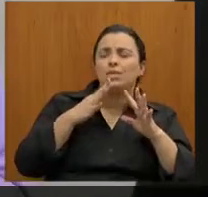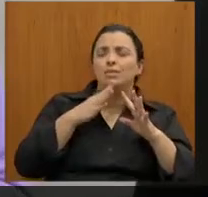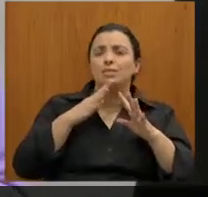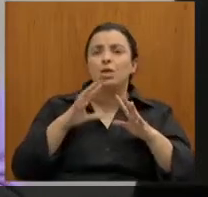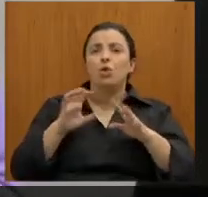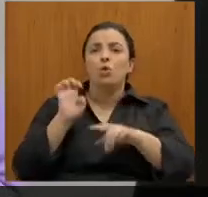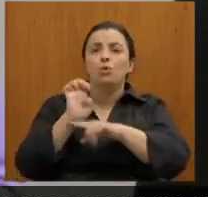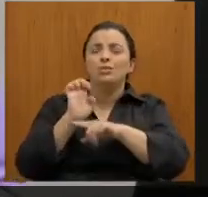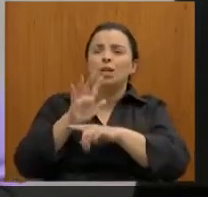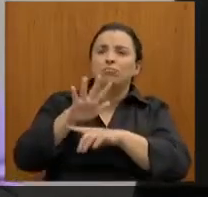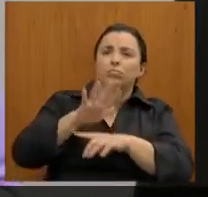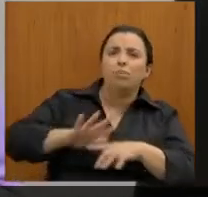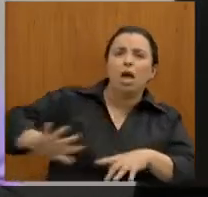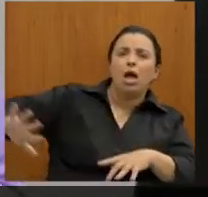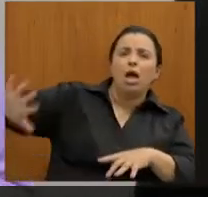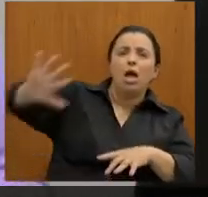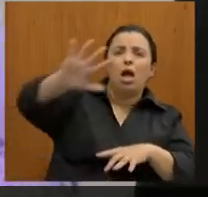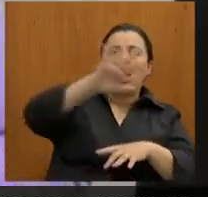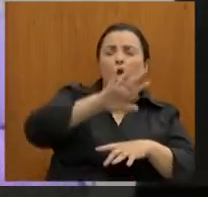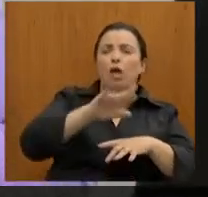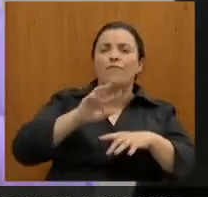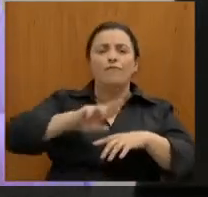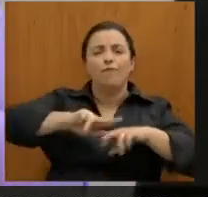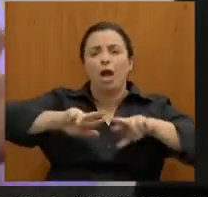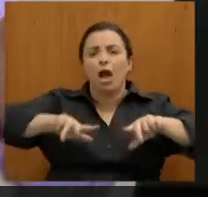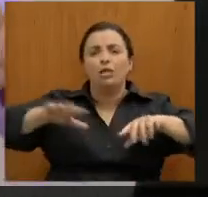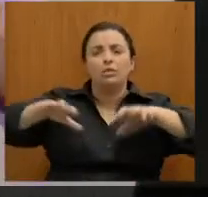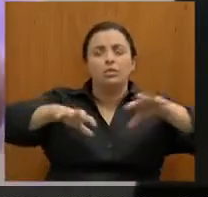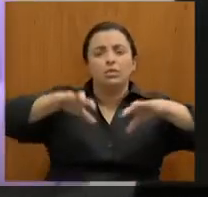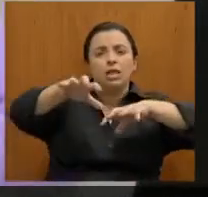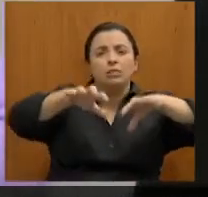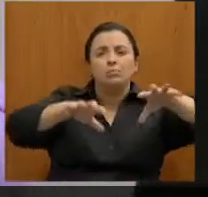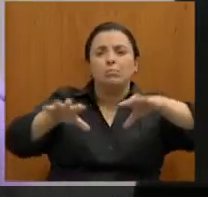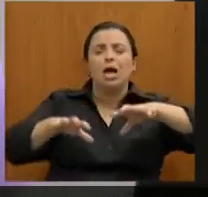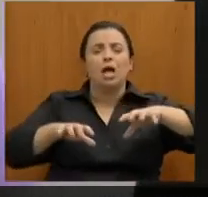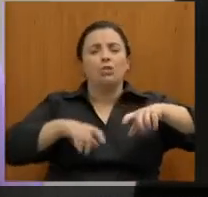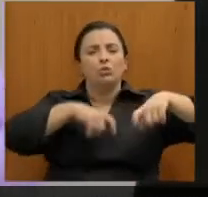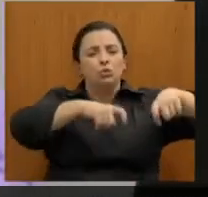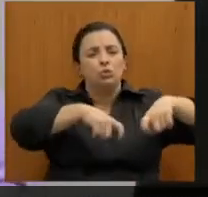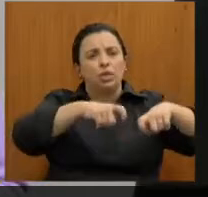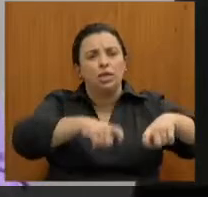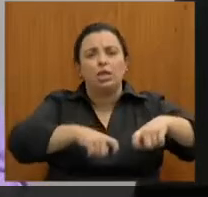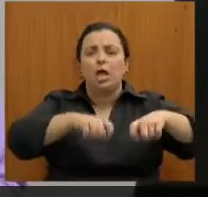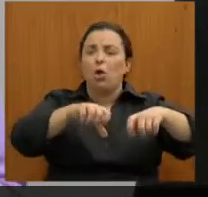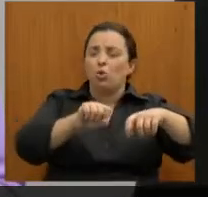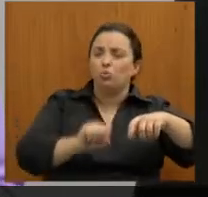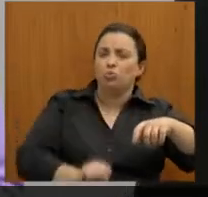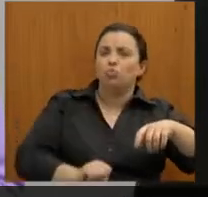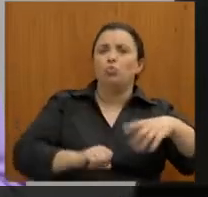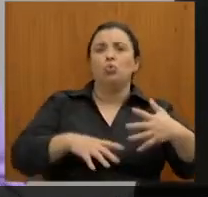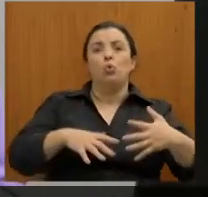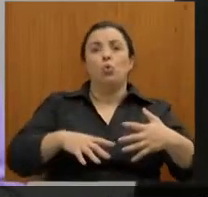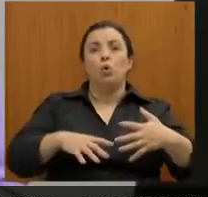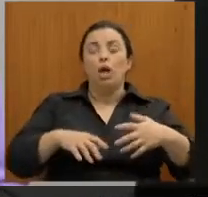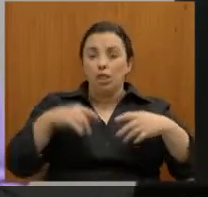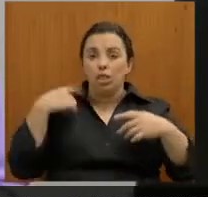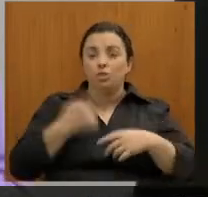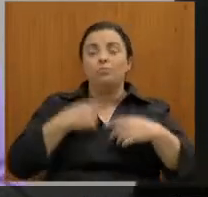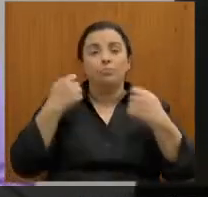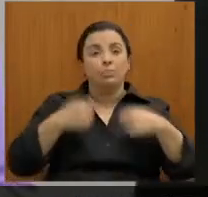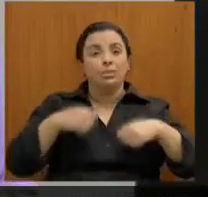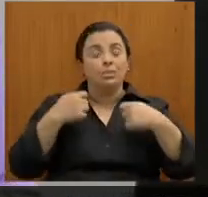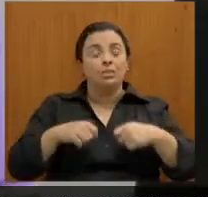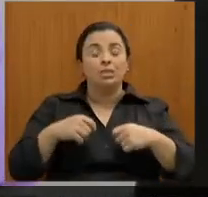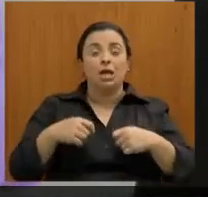e os mais diversos espaços né do Sertão ao sul enfim a gente precisa fazer